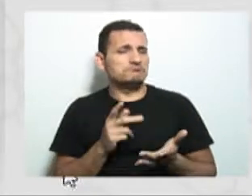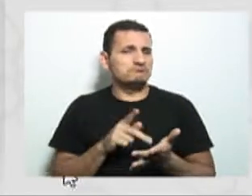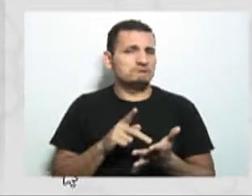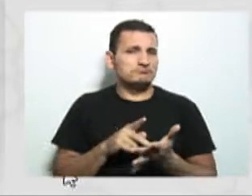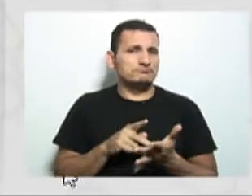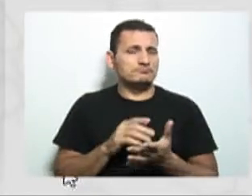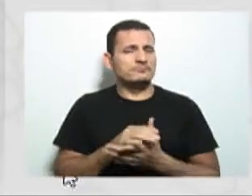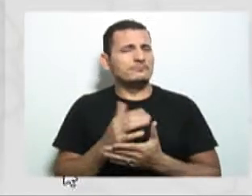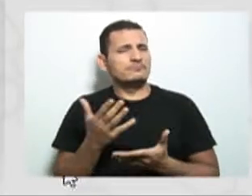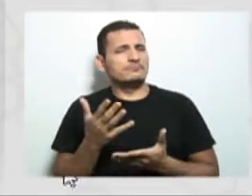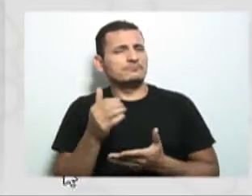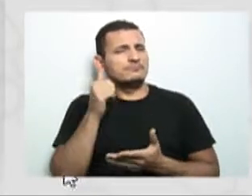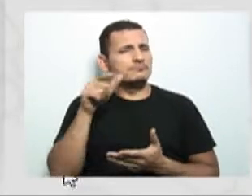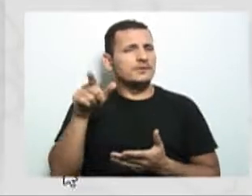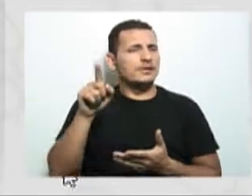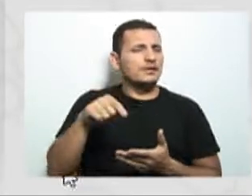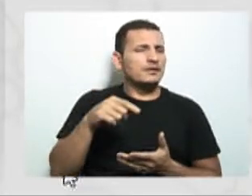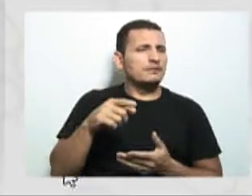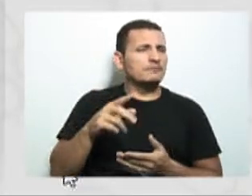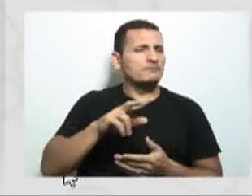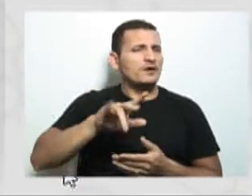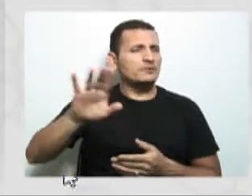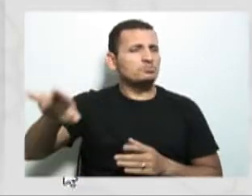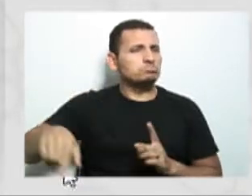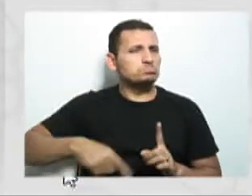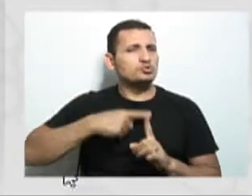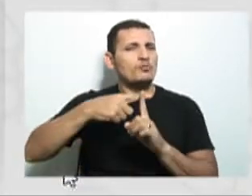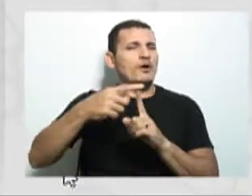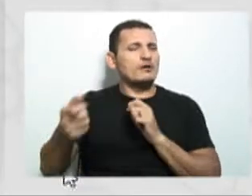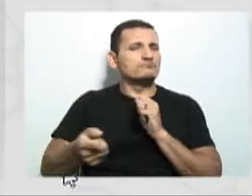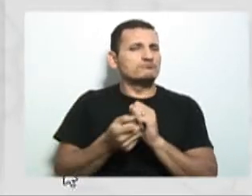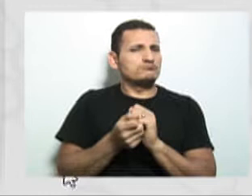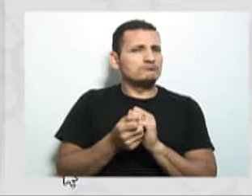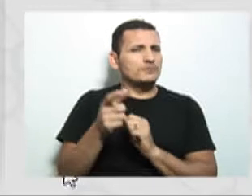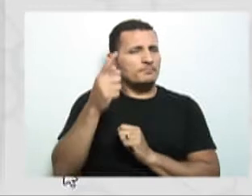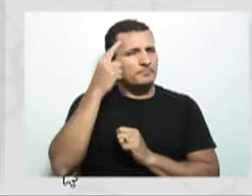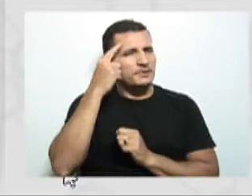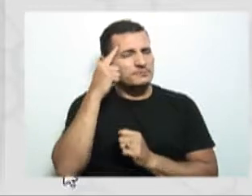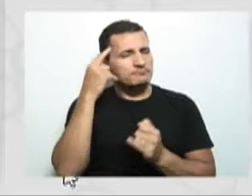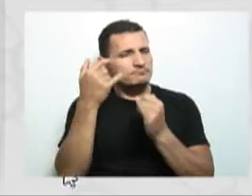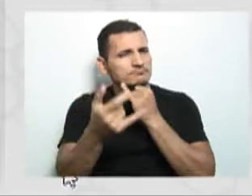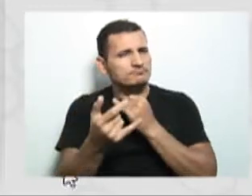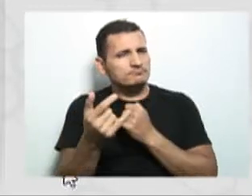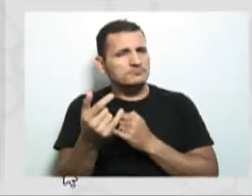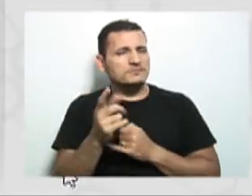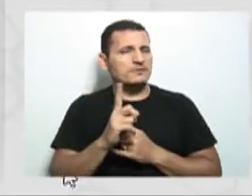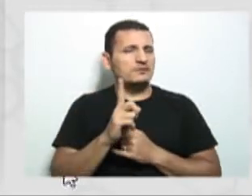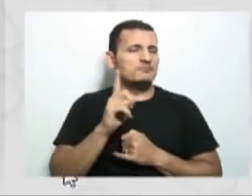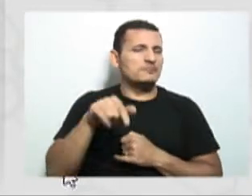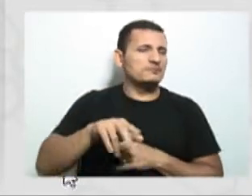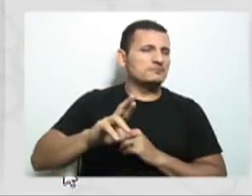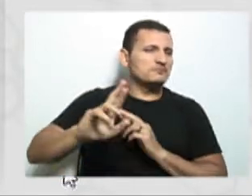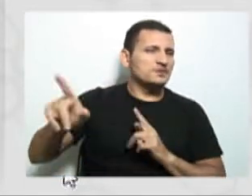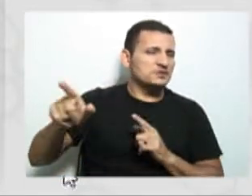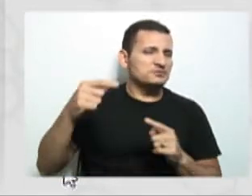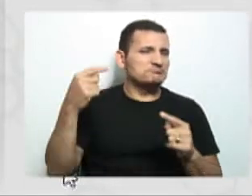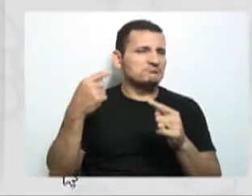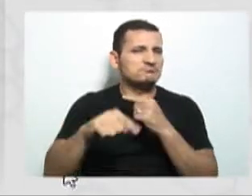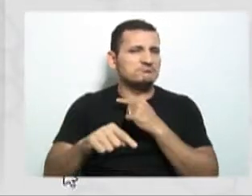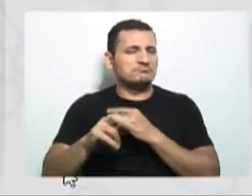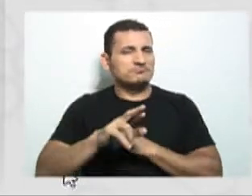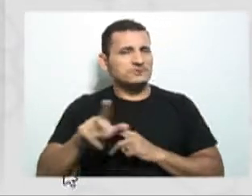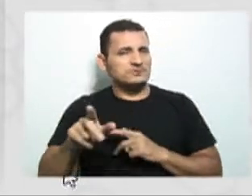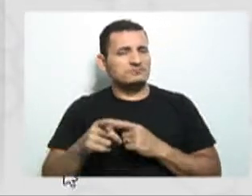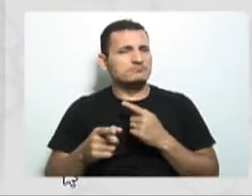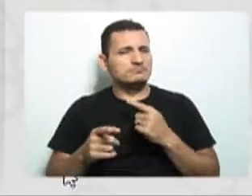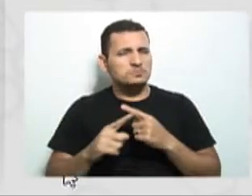é uma pessoa que ela vem somar com você? Ela pensa parecidas coisas com você? Não, é totalmente oposta a mim, né? Porque